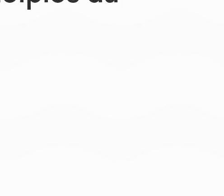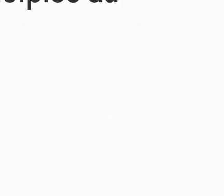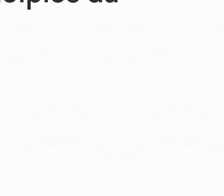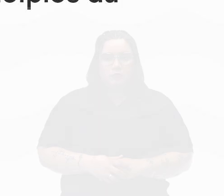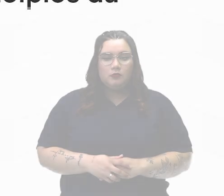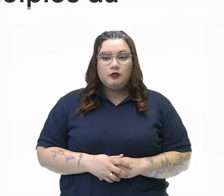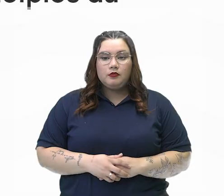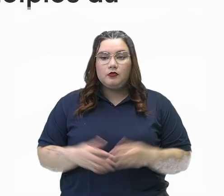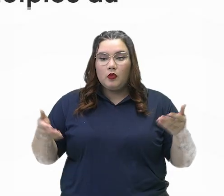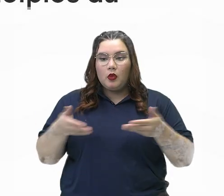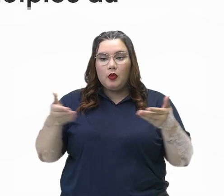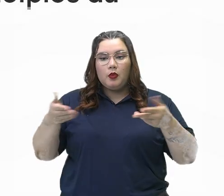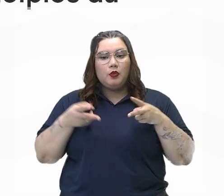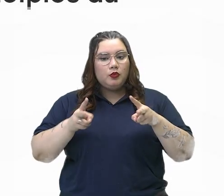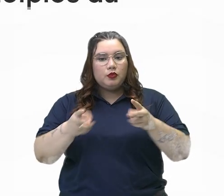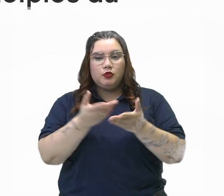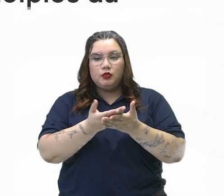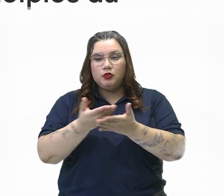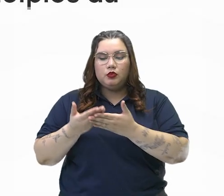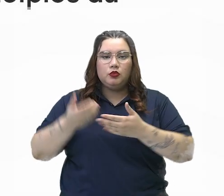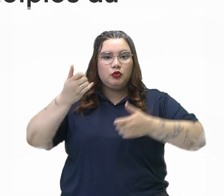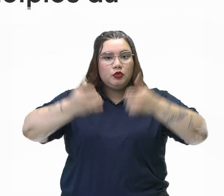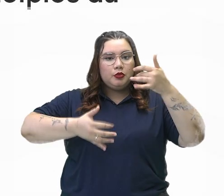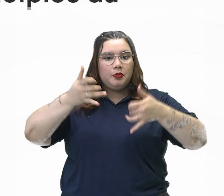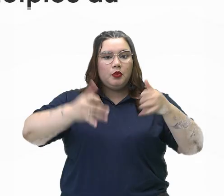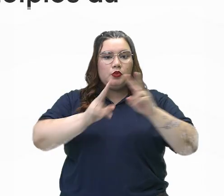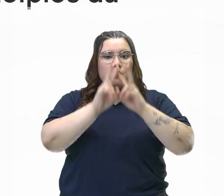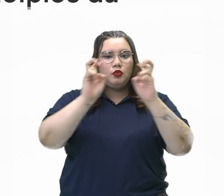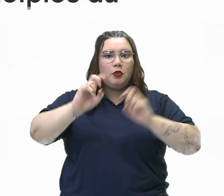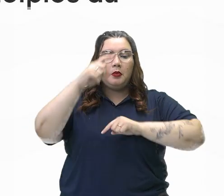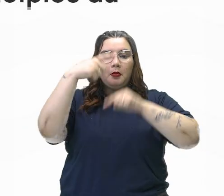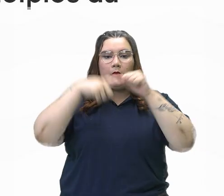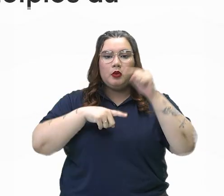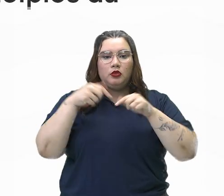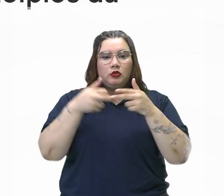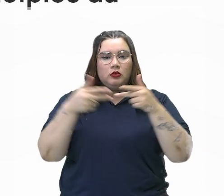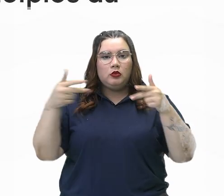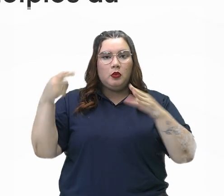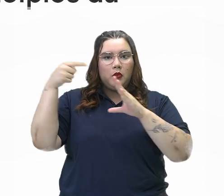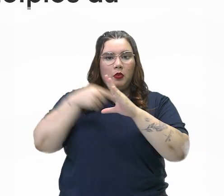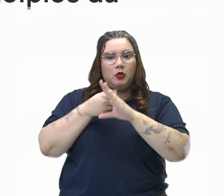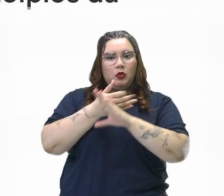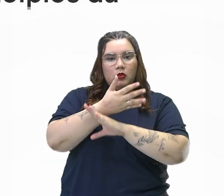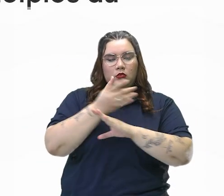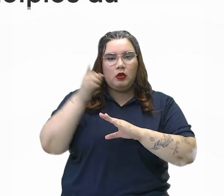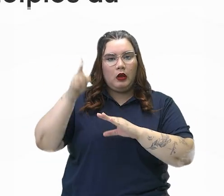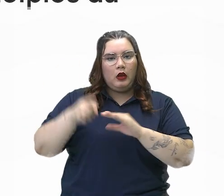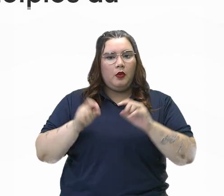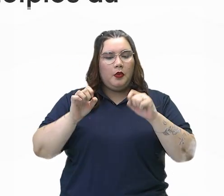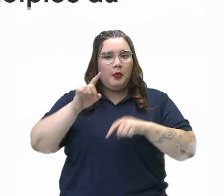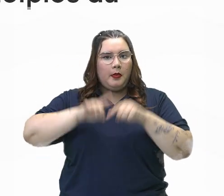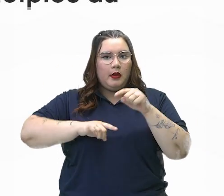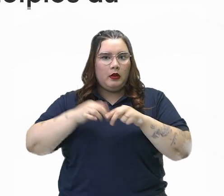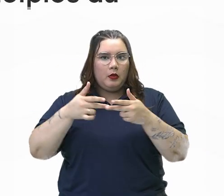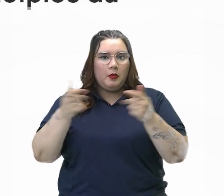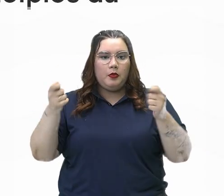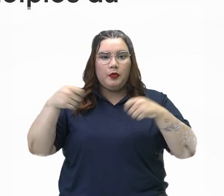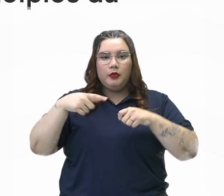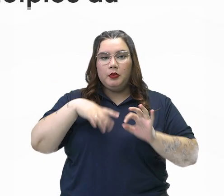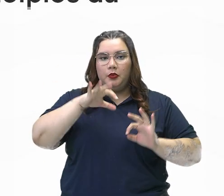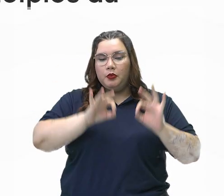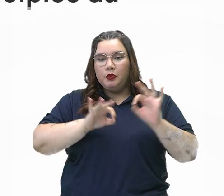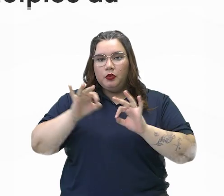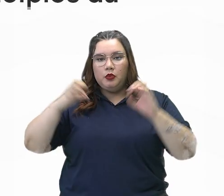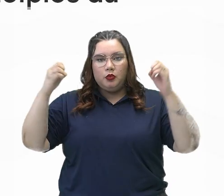Os instrumentos ópticos, eles são dispositivos capazes de processar a luz, de forma